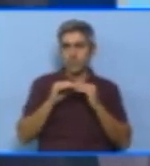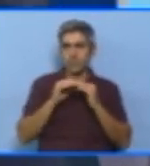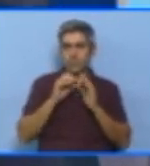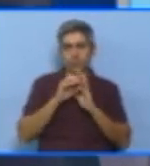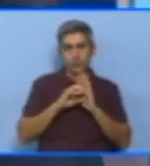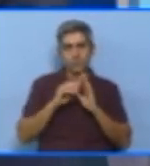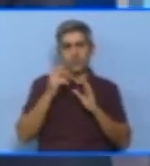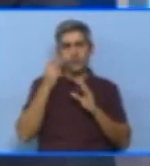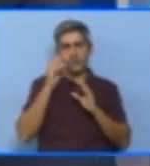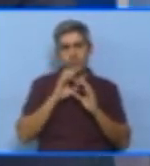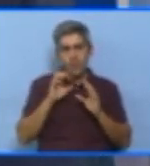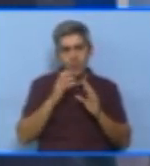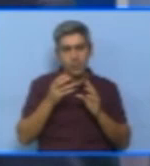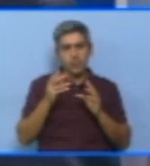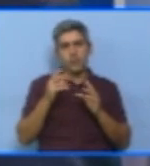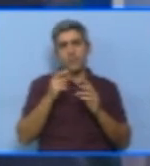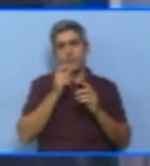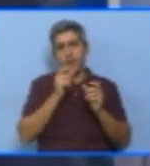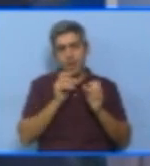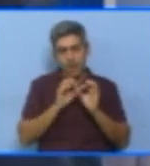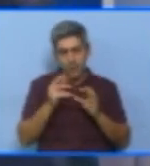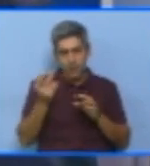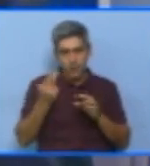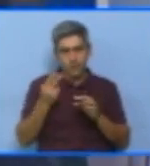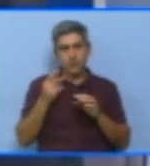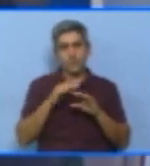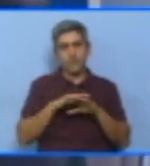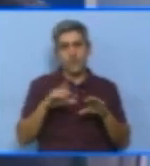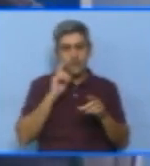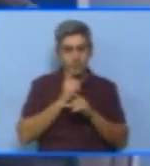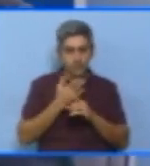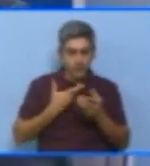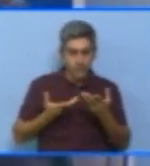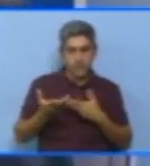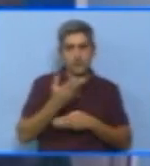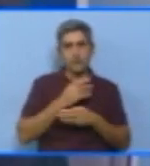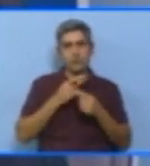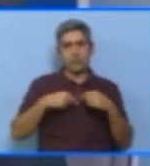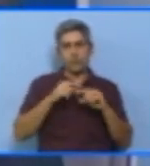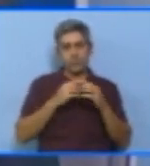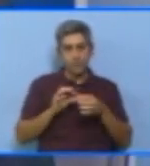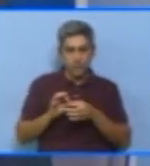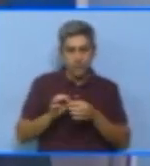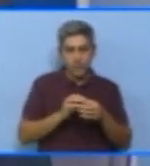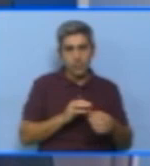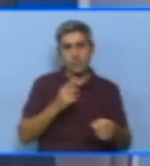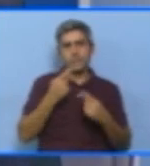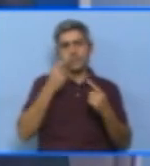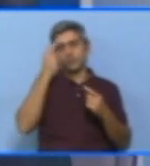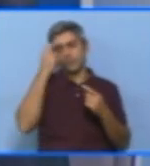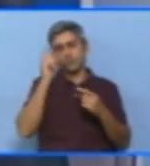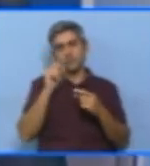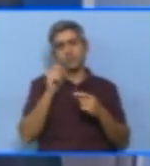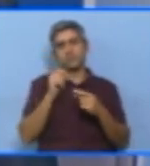da nossa convivência, da nossa palavra, da nossa mesa, da nossa reunião. Muitas vezes pensamos que isso é um